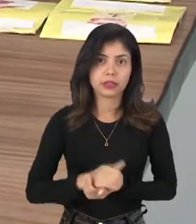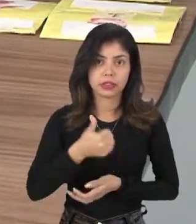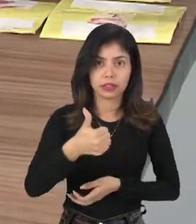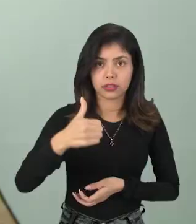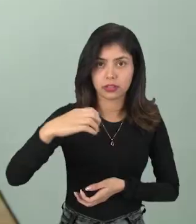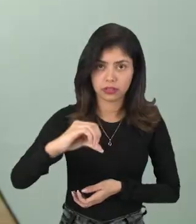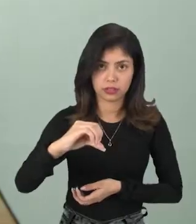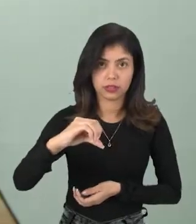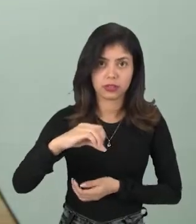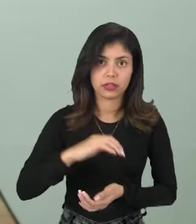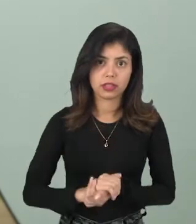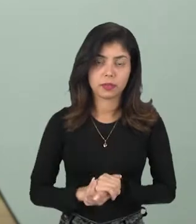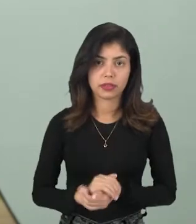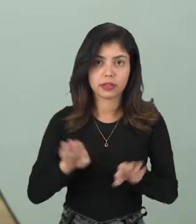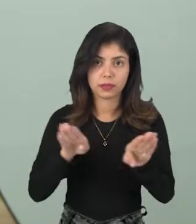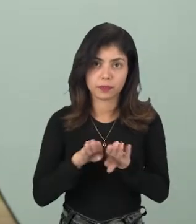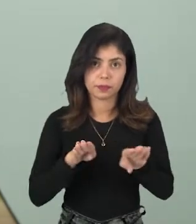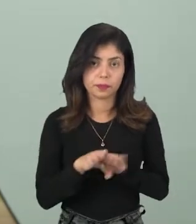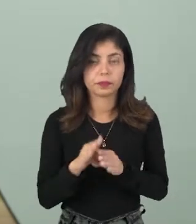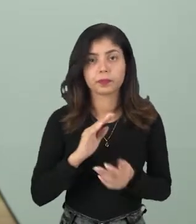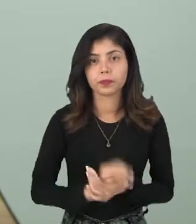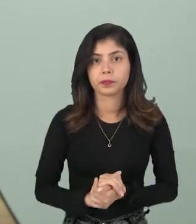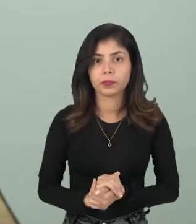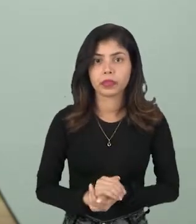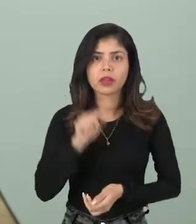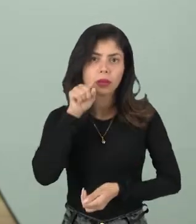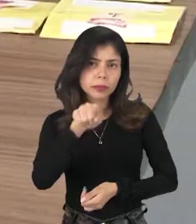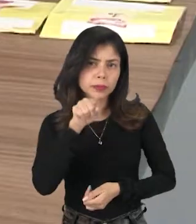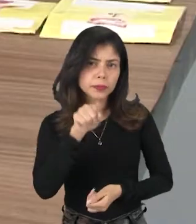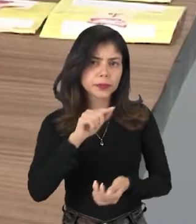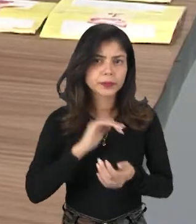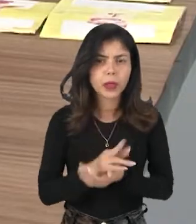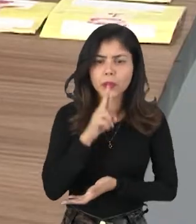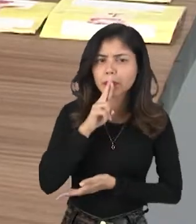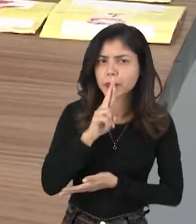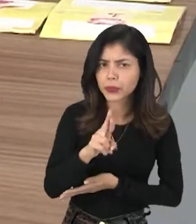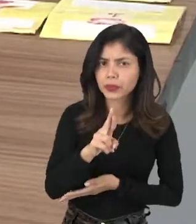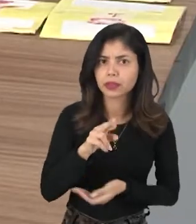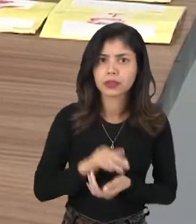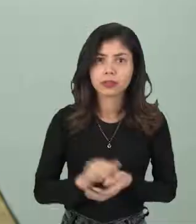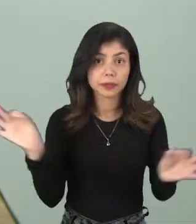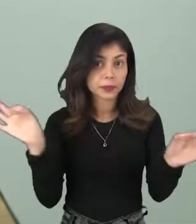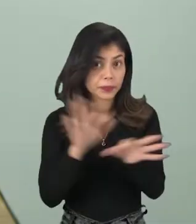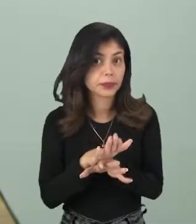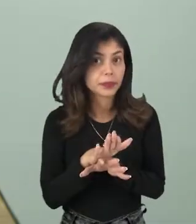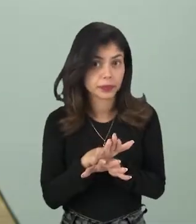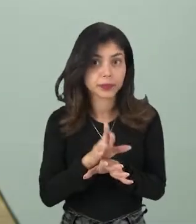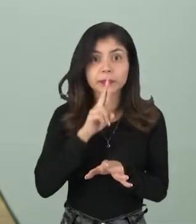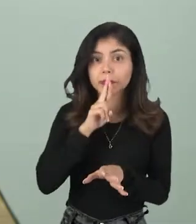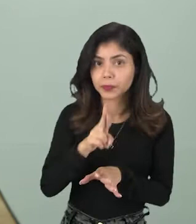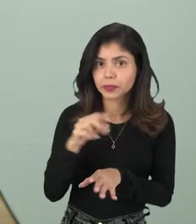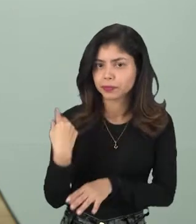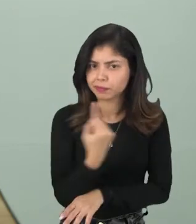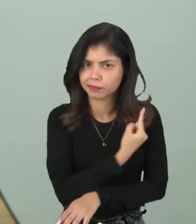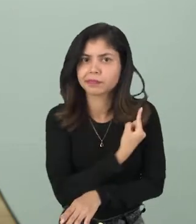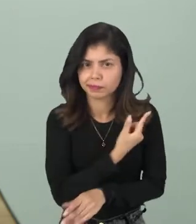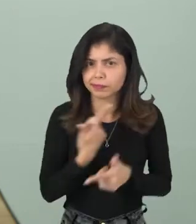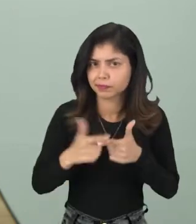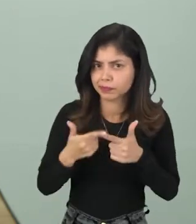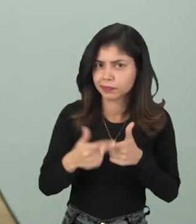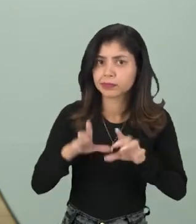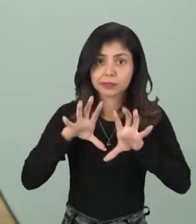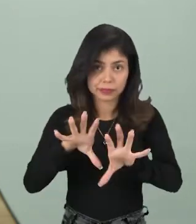20 olha só aqui está a resposta acabamos de solucionar nossa situação